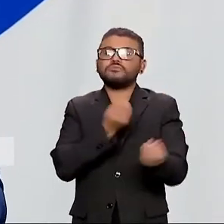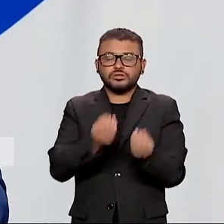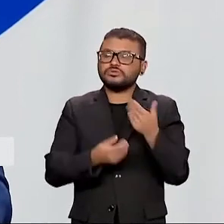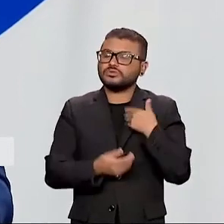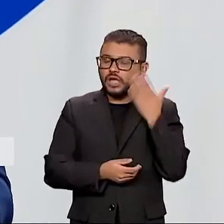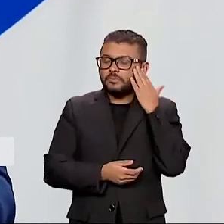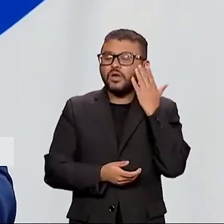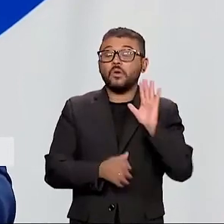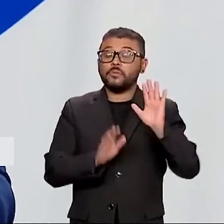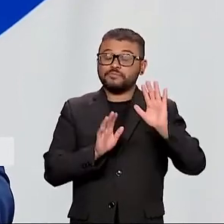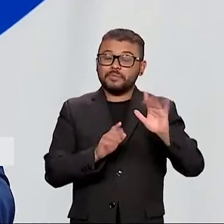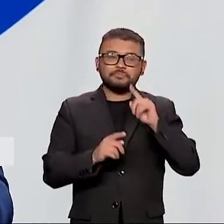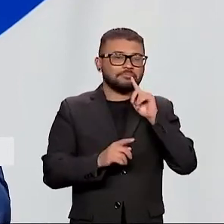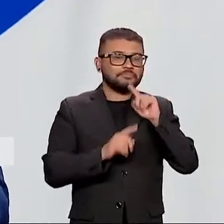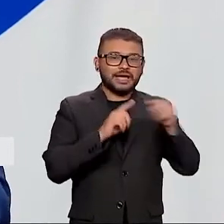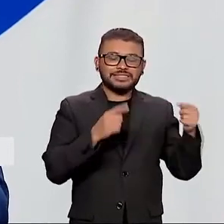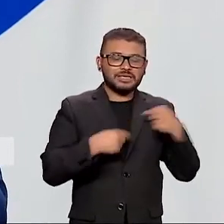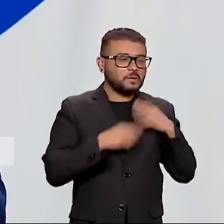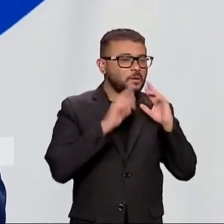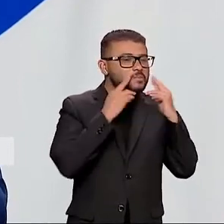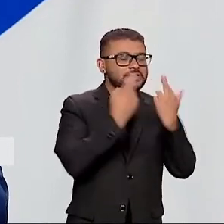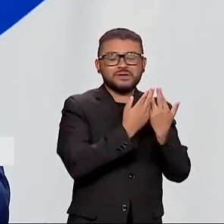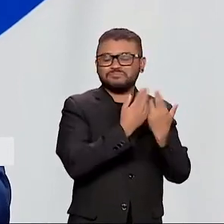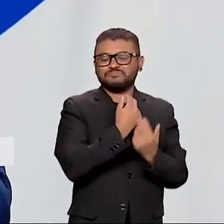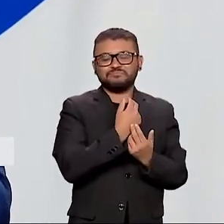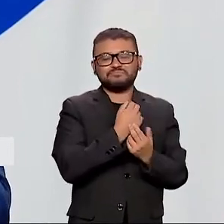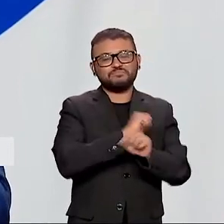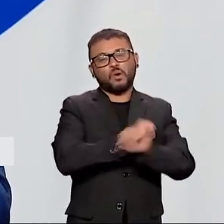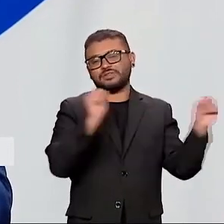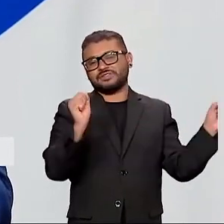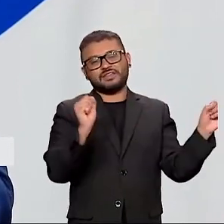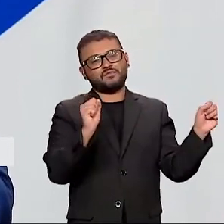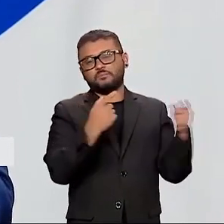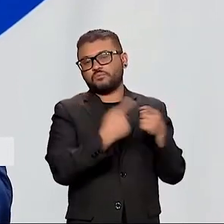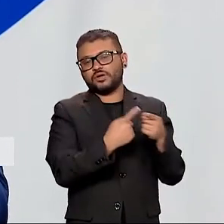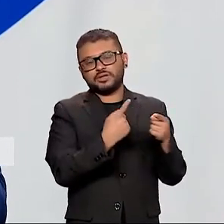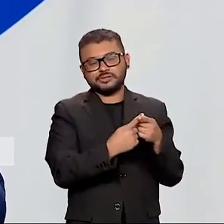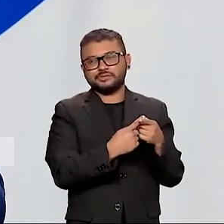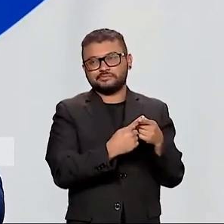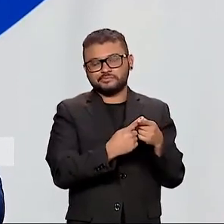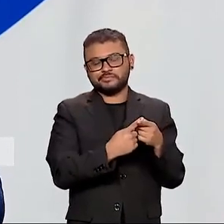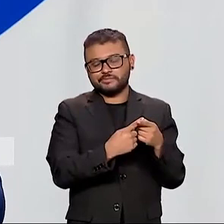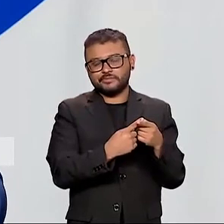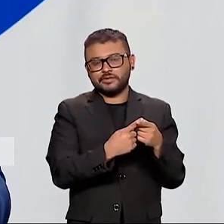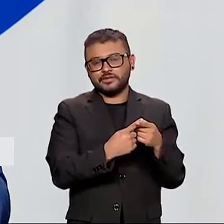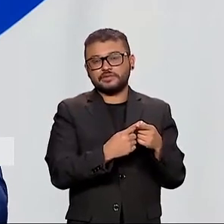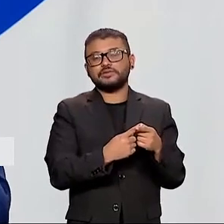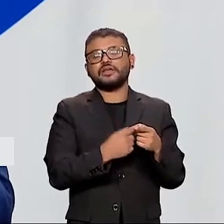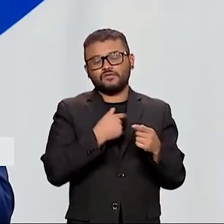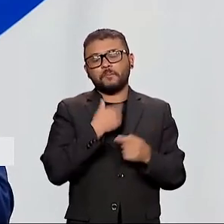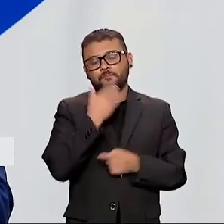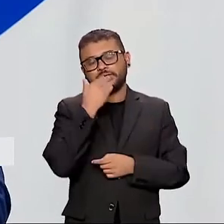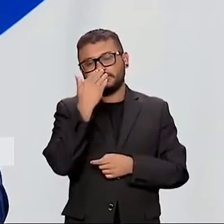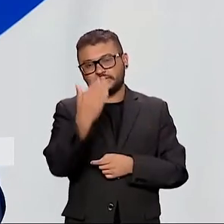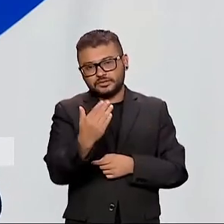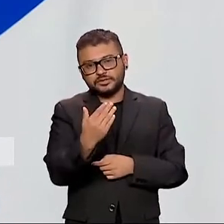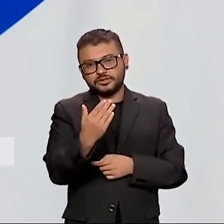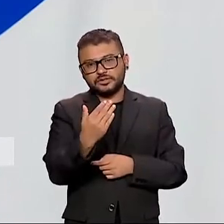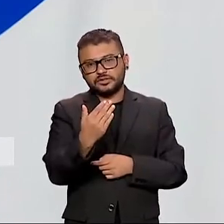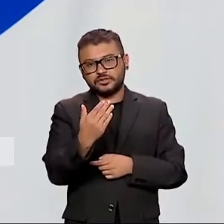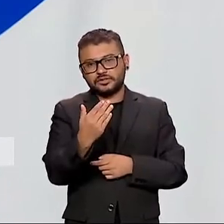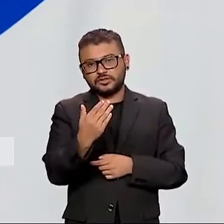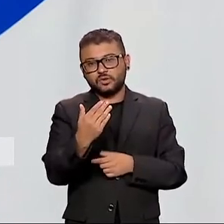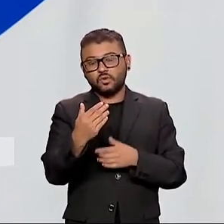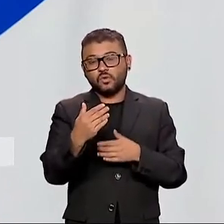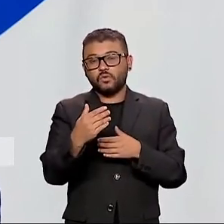Eu simplesmente não tive condição de participar da reunião, ou seja, e vou pedir para que o Itamaraty